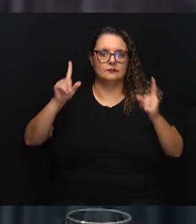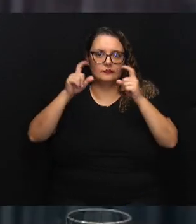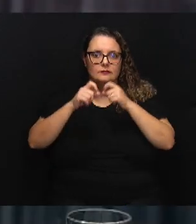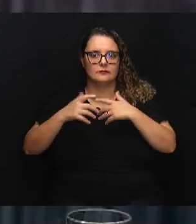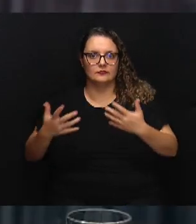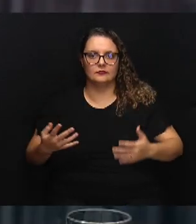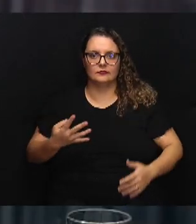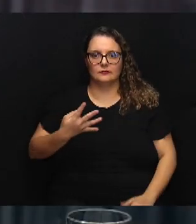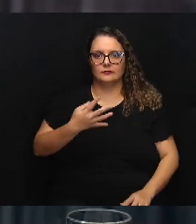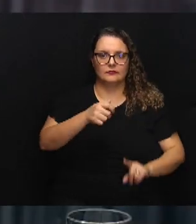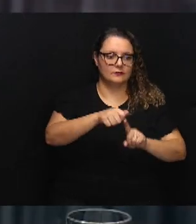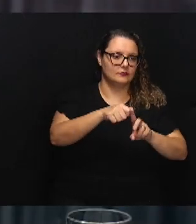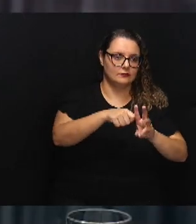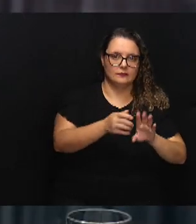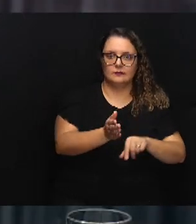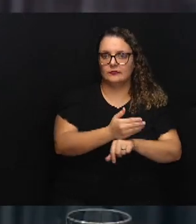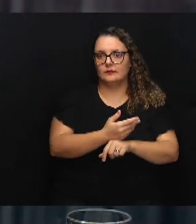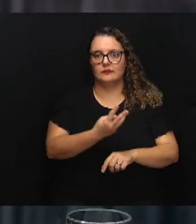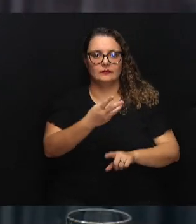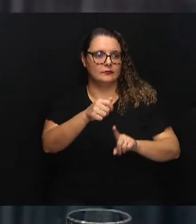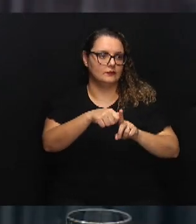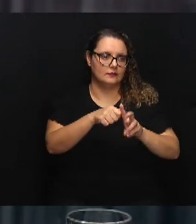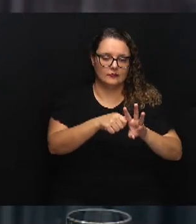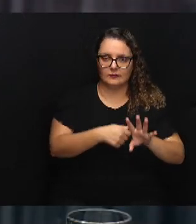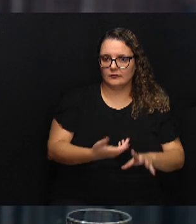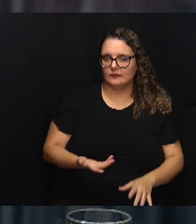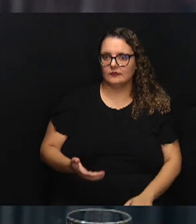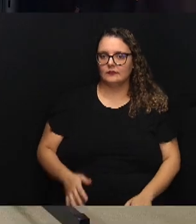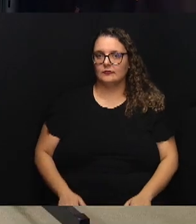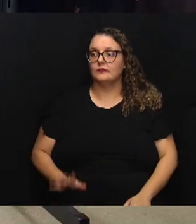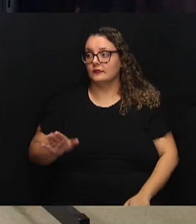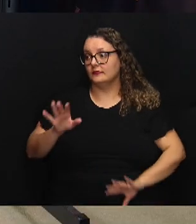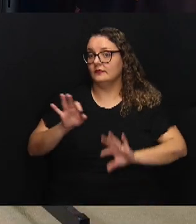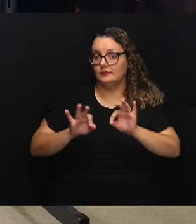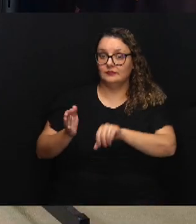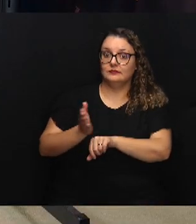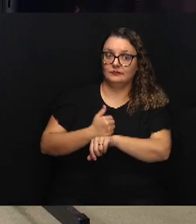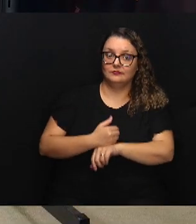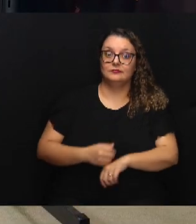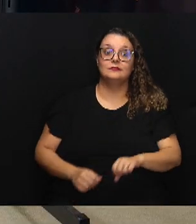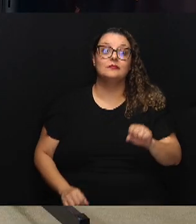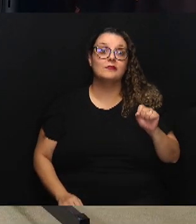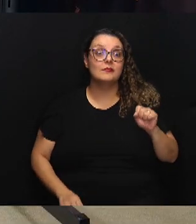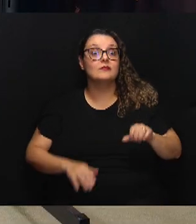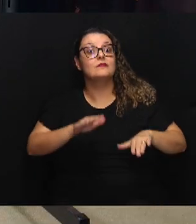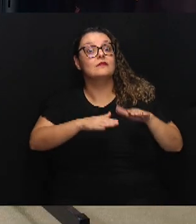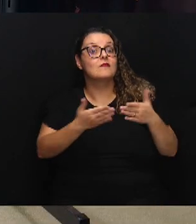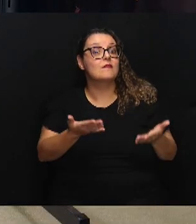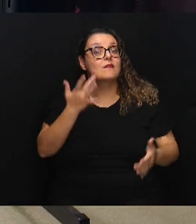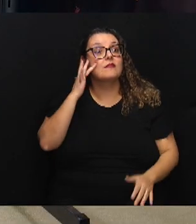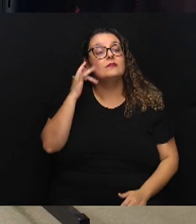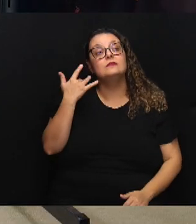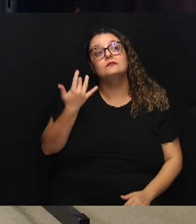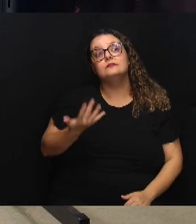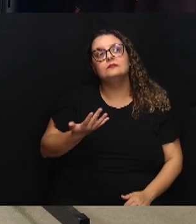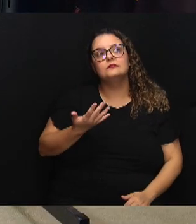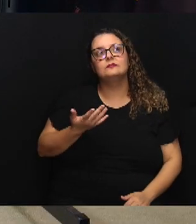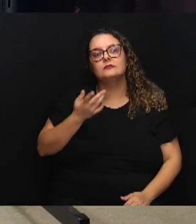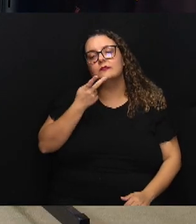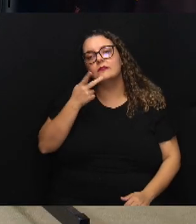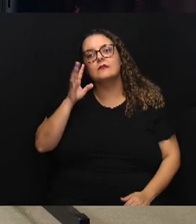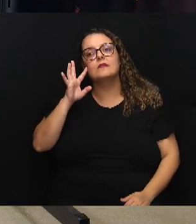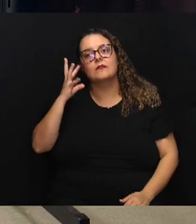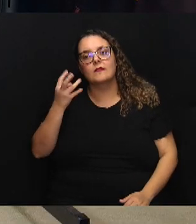com 4 meses de antecedência, 3 meses de antecedência. É que já se planejou antes, né? Talvez é isso, eu não sei falar com